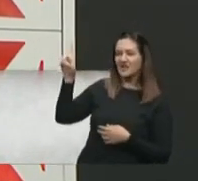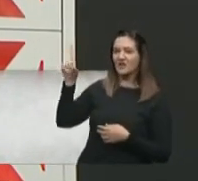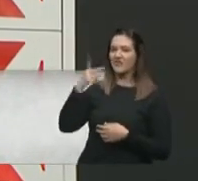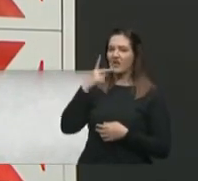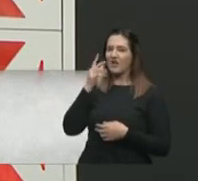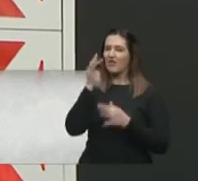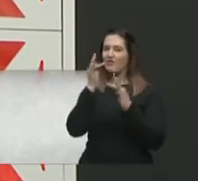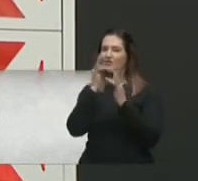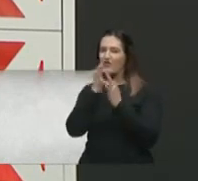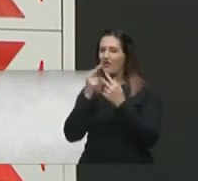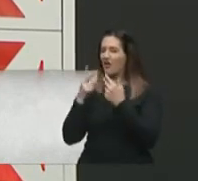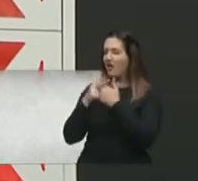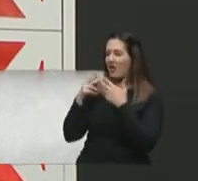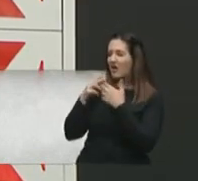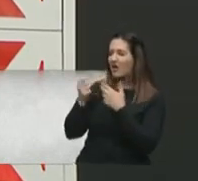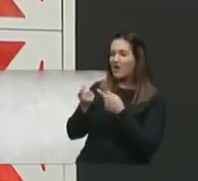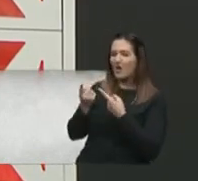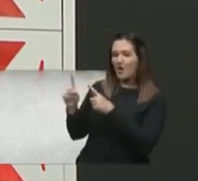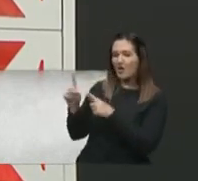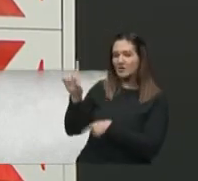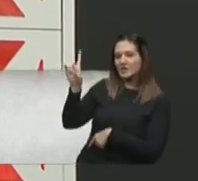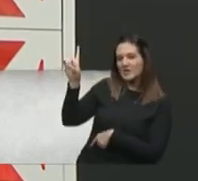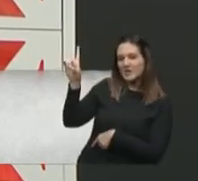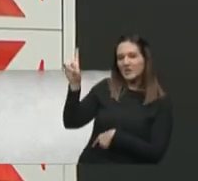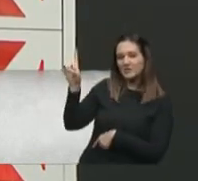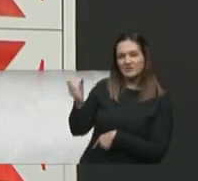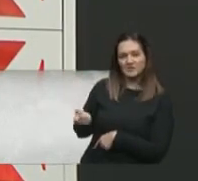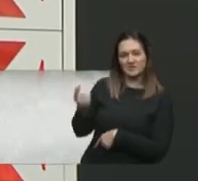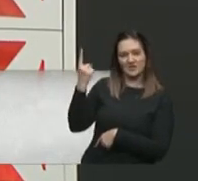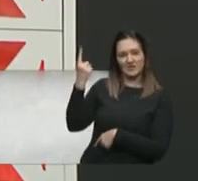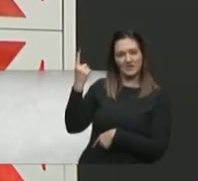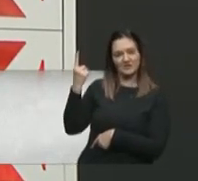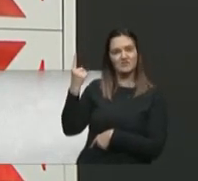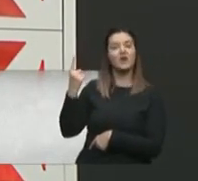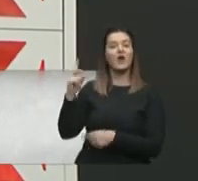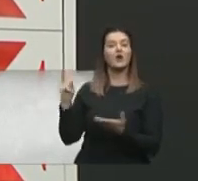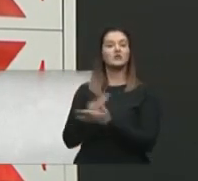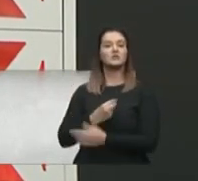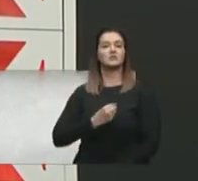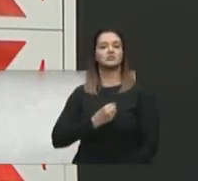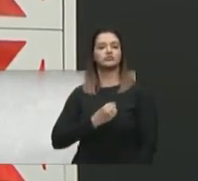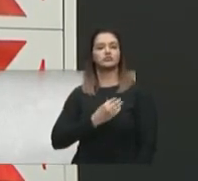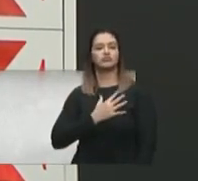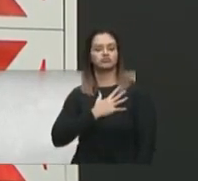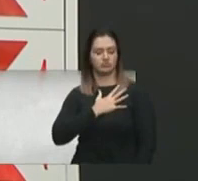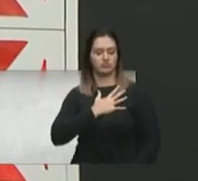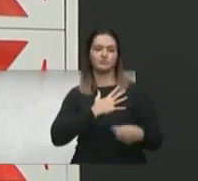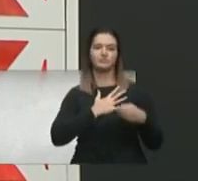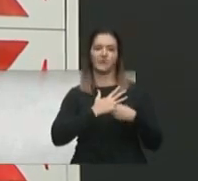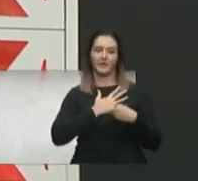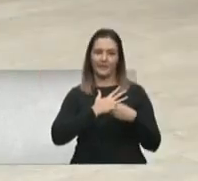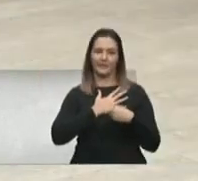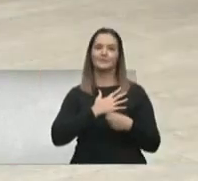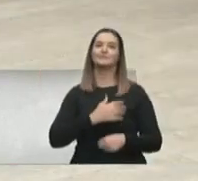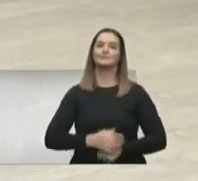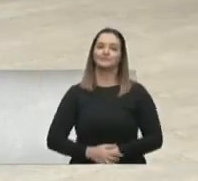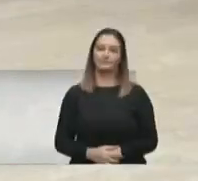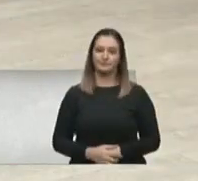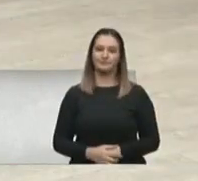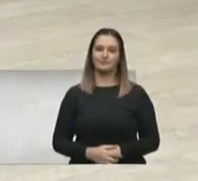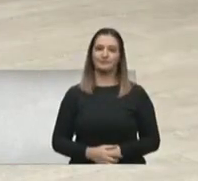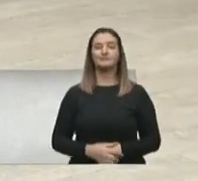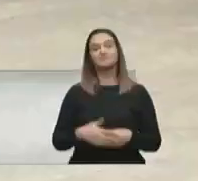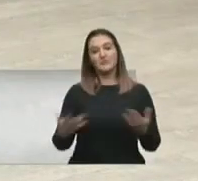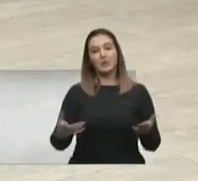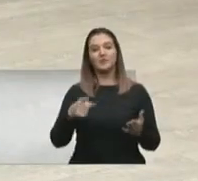e falar coisas estranhas a respeito de Deus. E aí nasceu no coração dele o que a gente chama de pecado. Quando